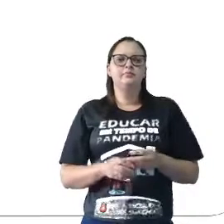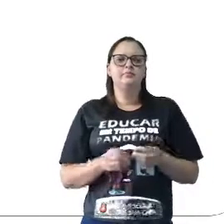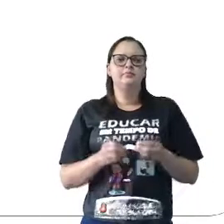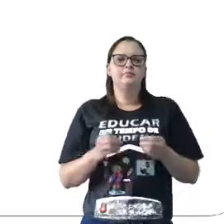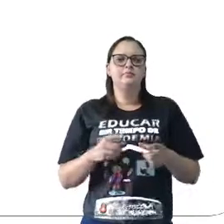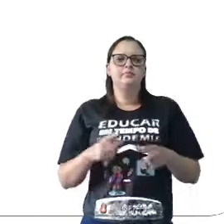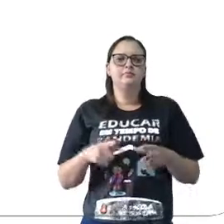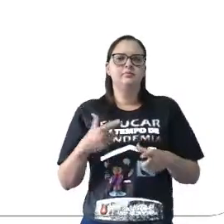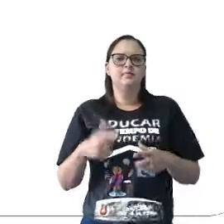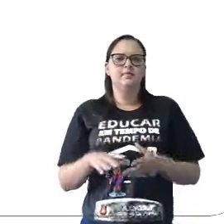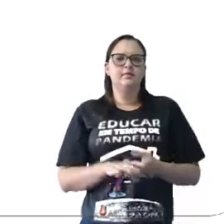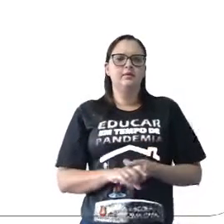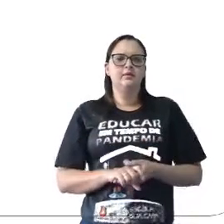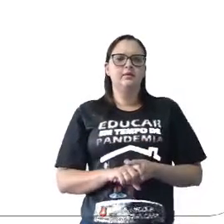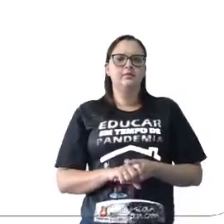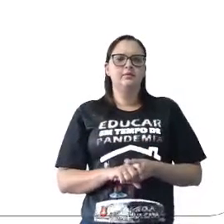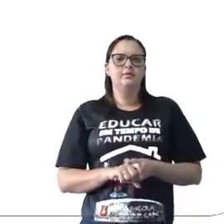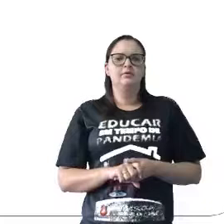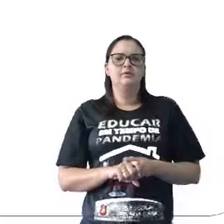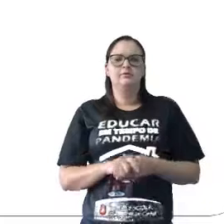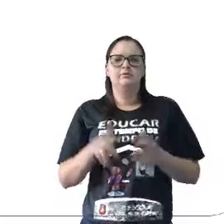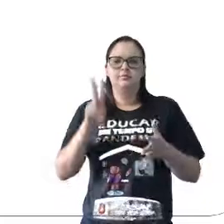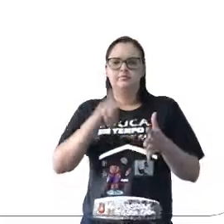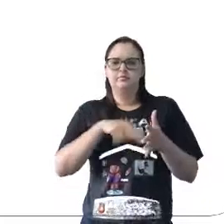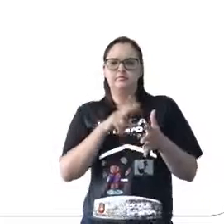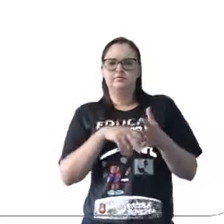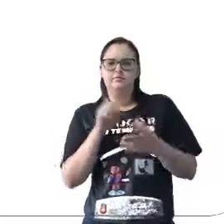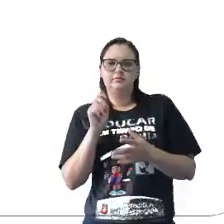Adaptar. Não vou cantar, tá certo? Vou ler para vocês.